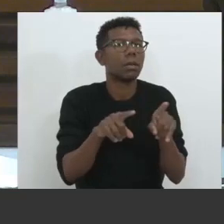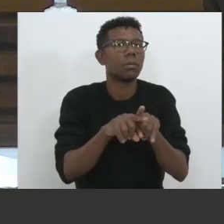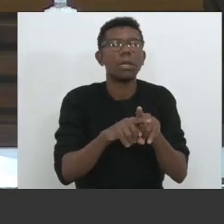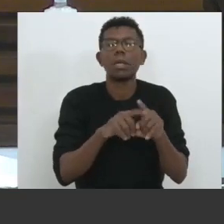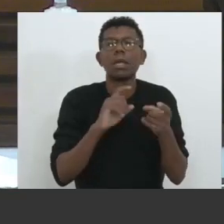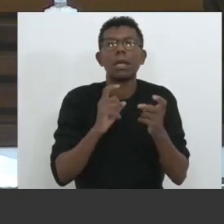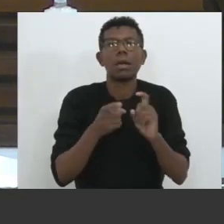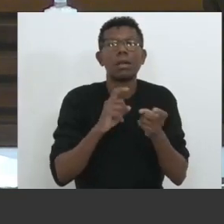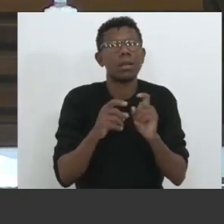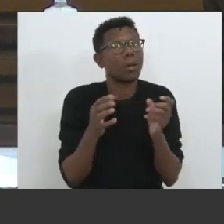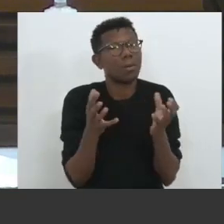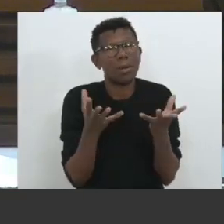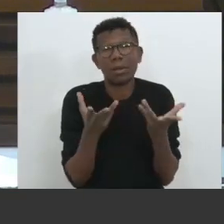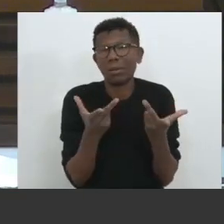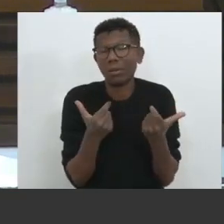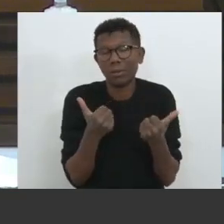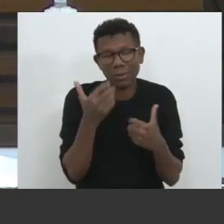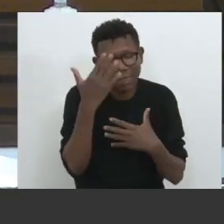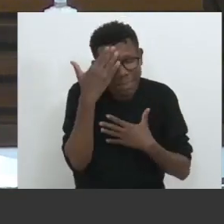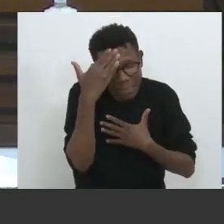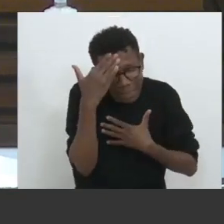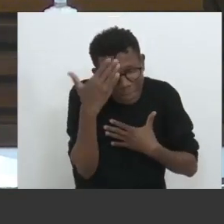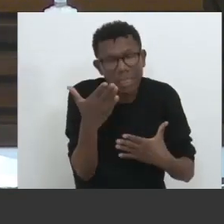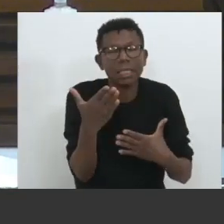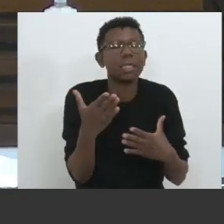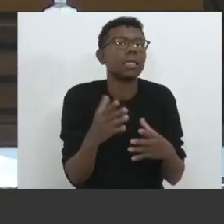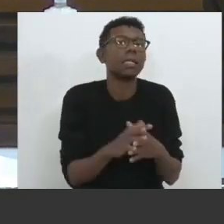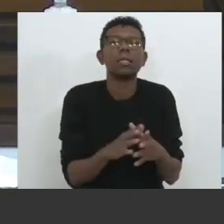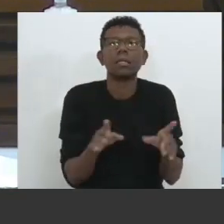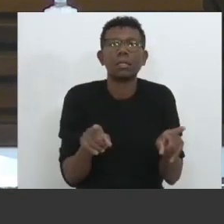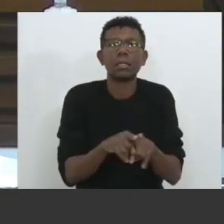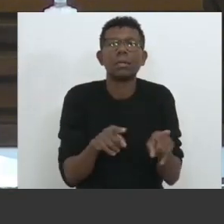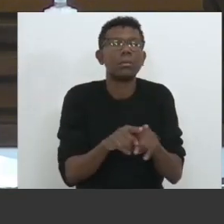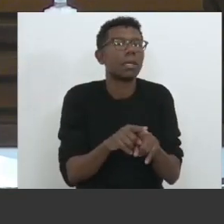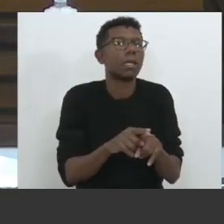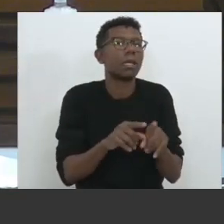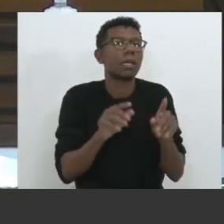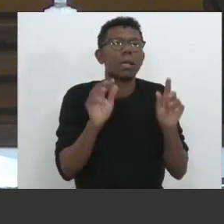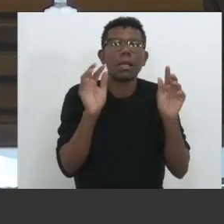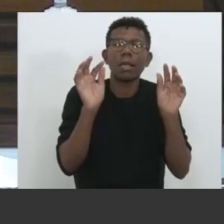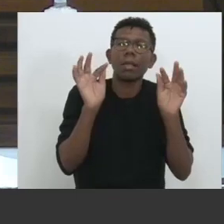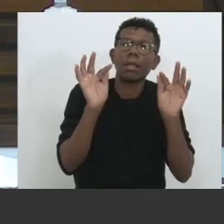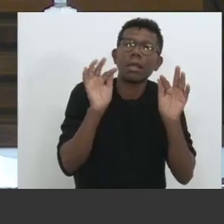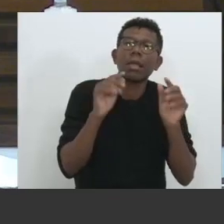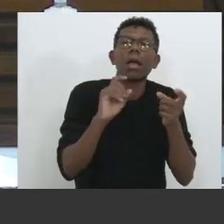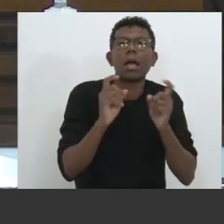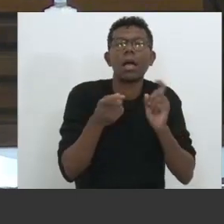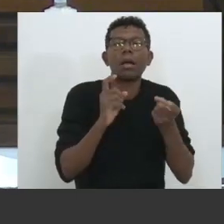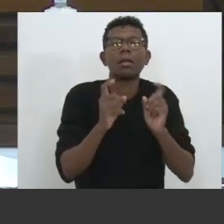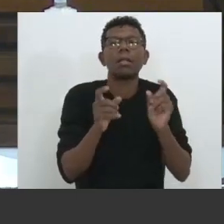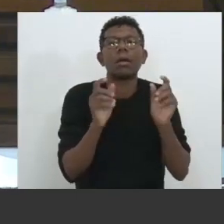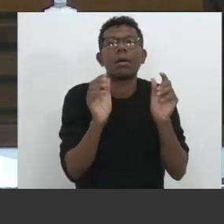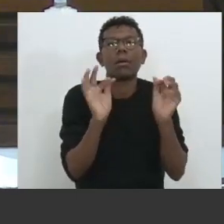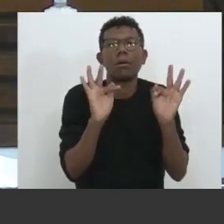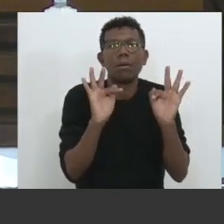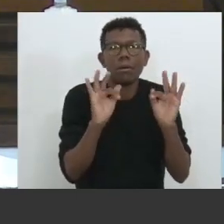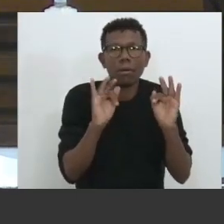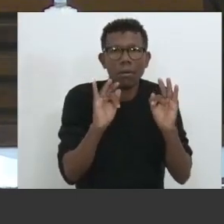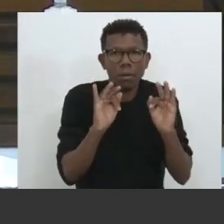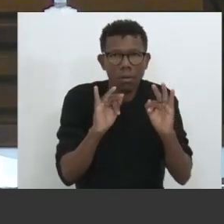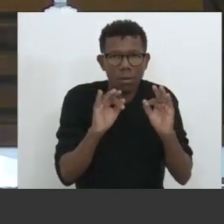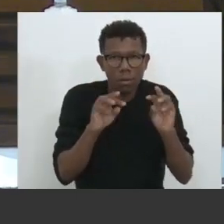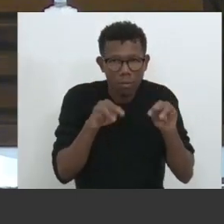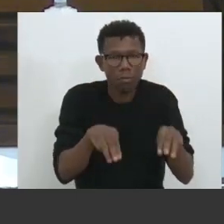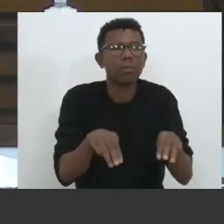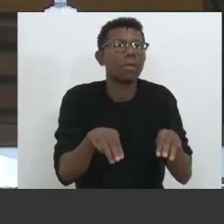maravilhosa e declaro encerrada a presente solenidade e convido todos